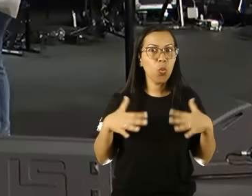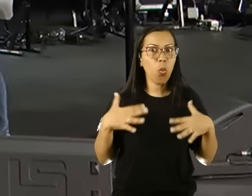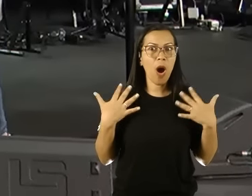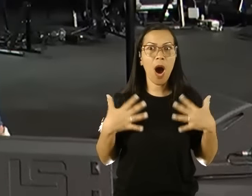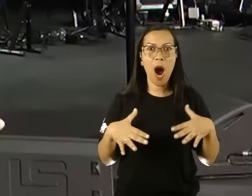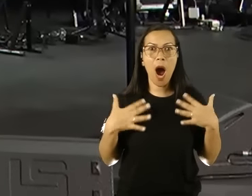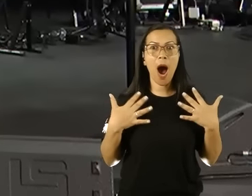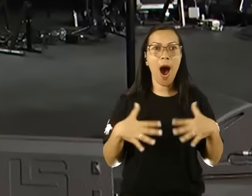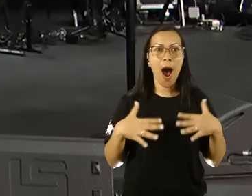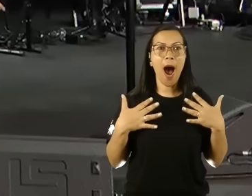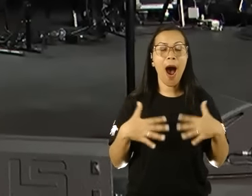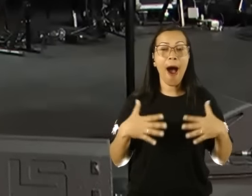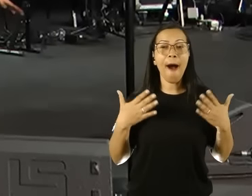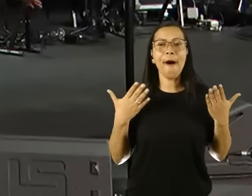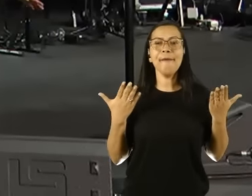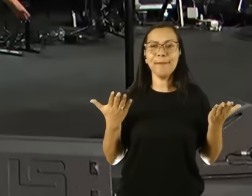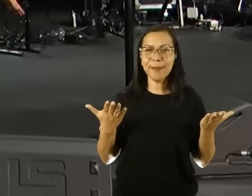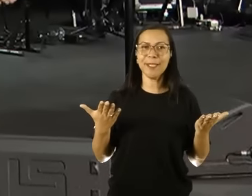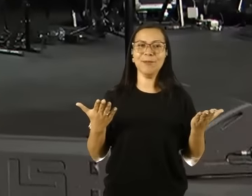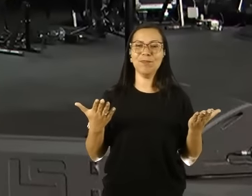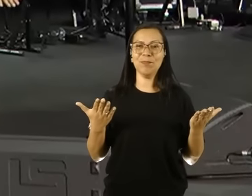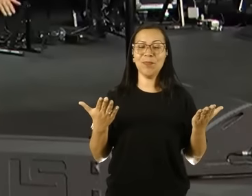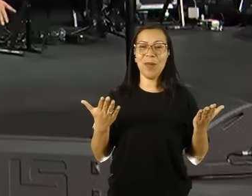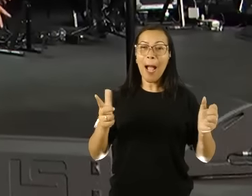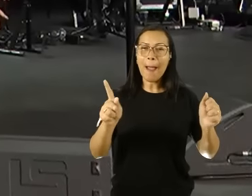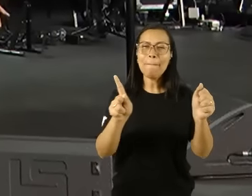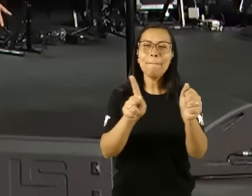Chega, eu não aguento mais. Chega,